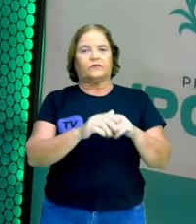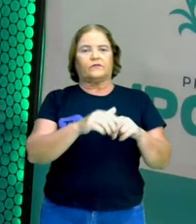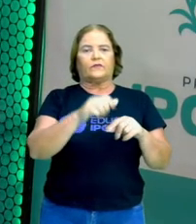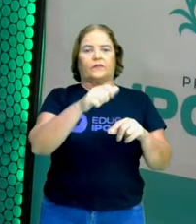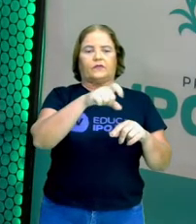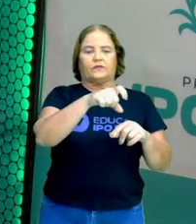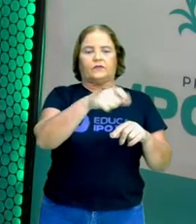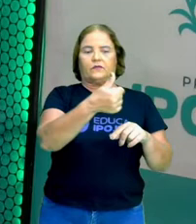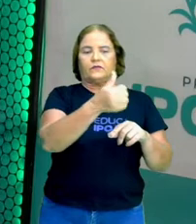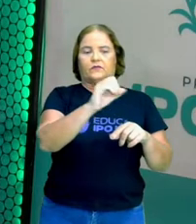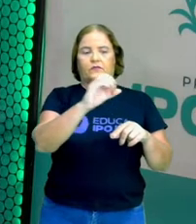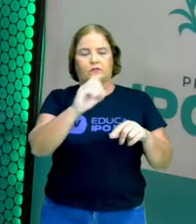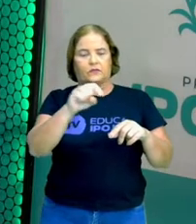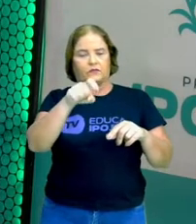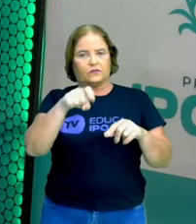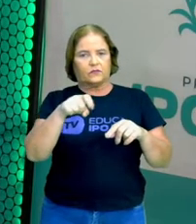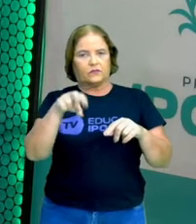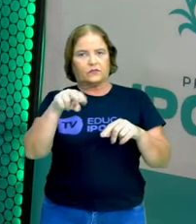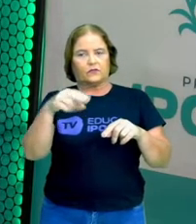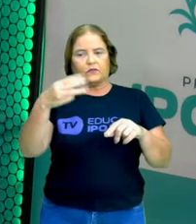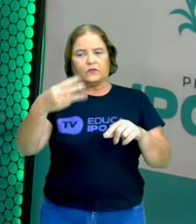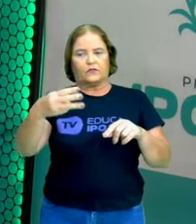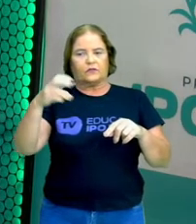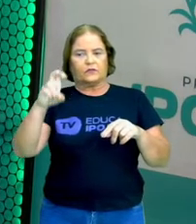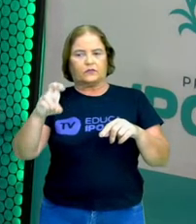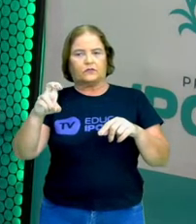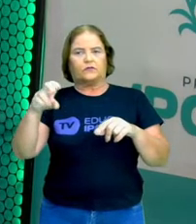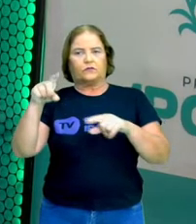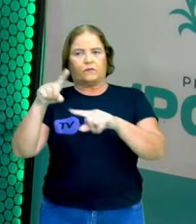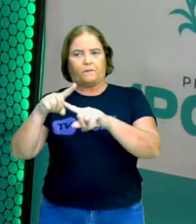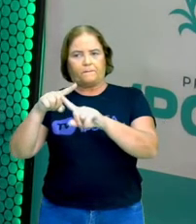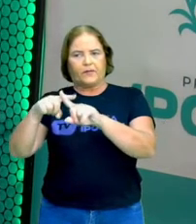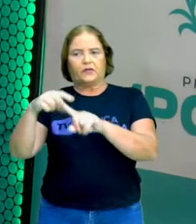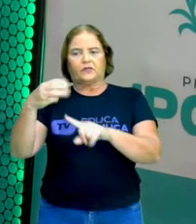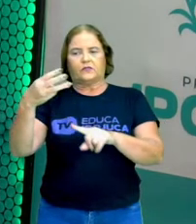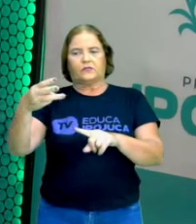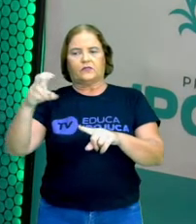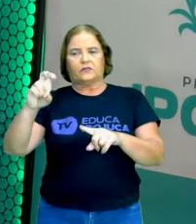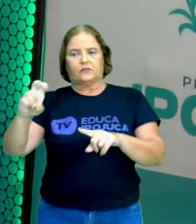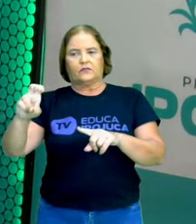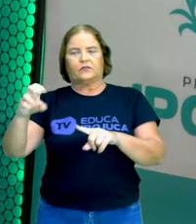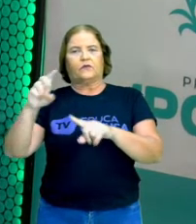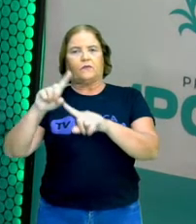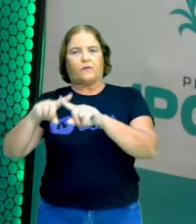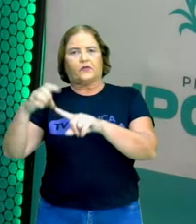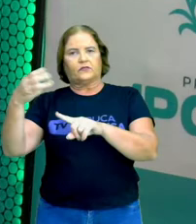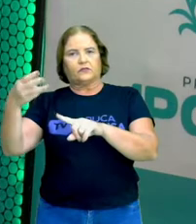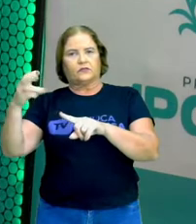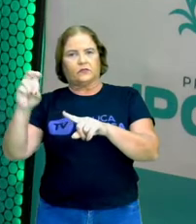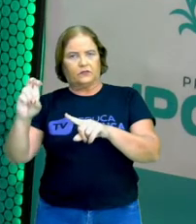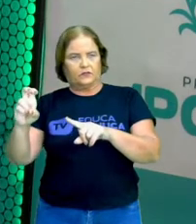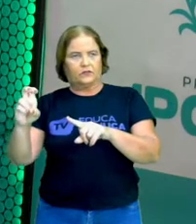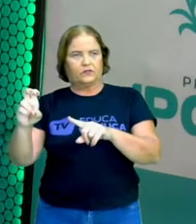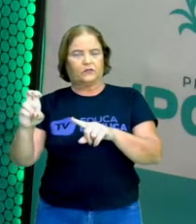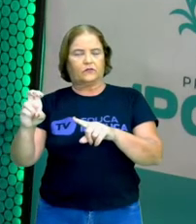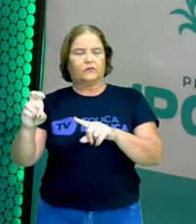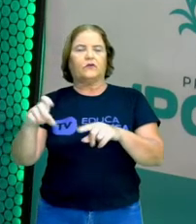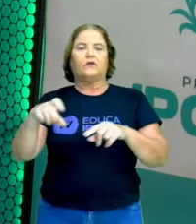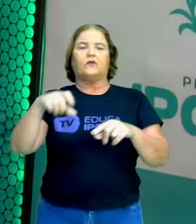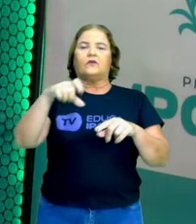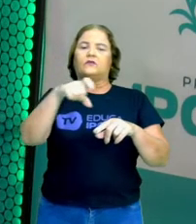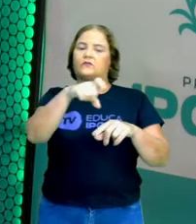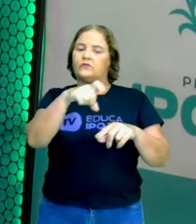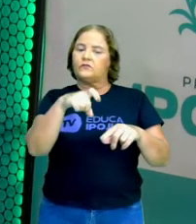100x é igual a 35 mais 35, 35, 35. E x vai